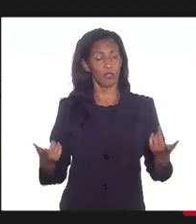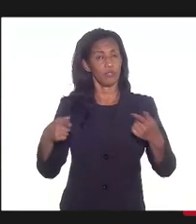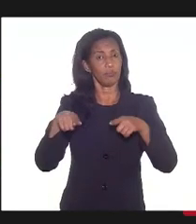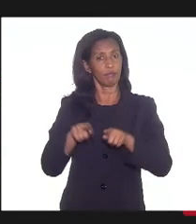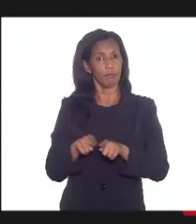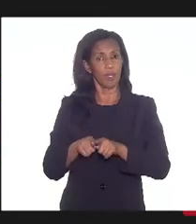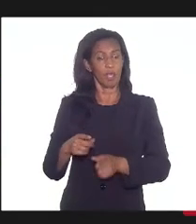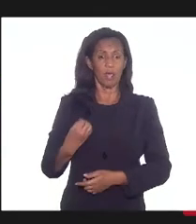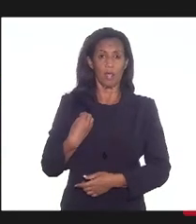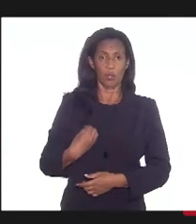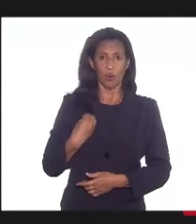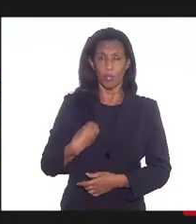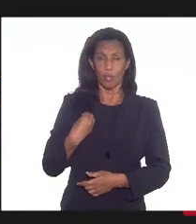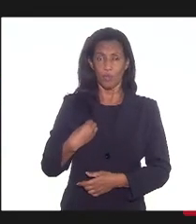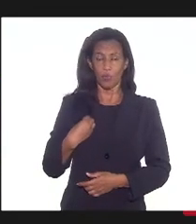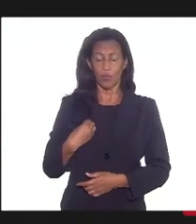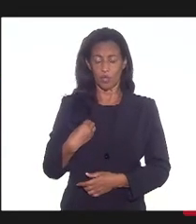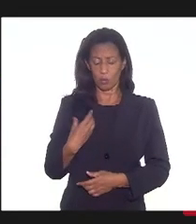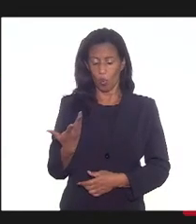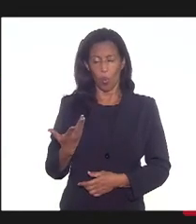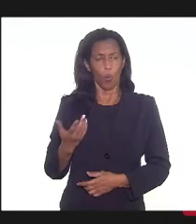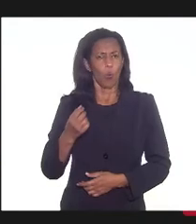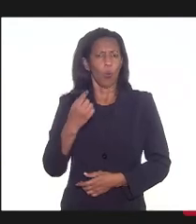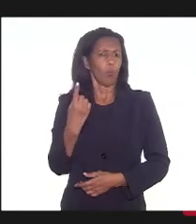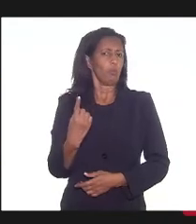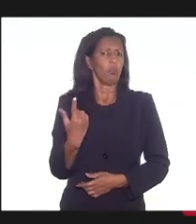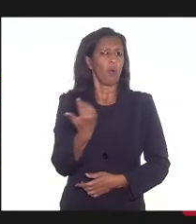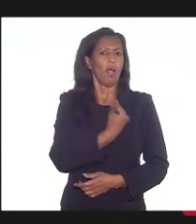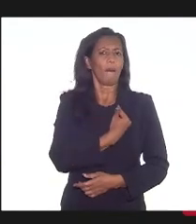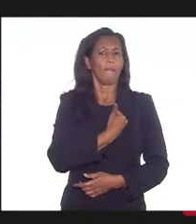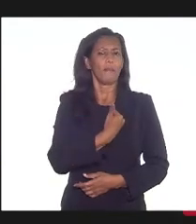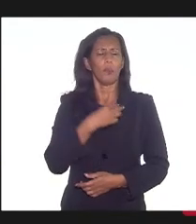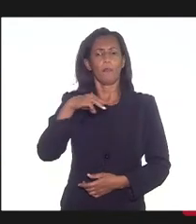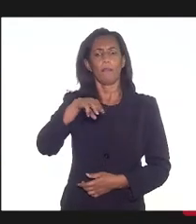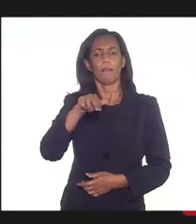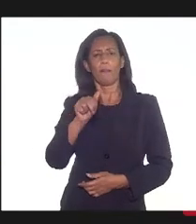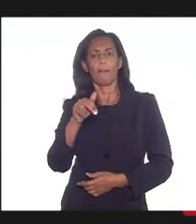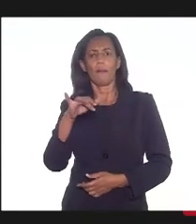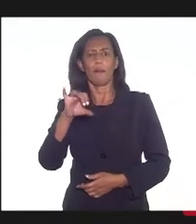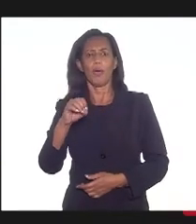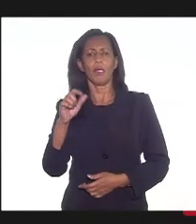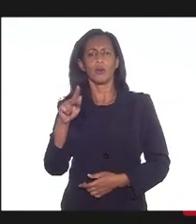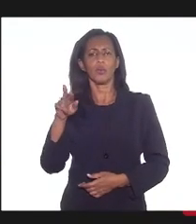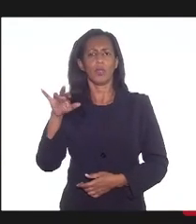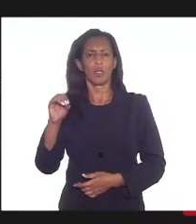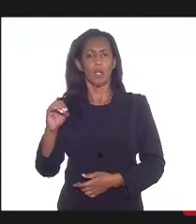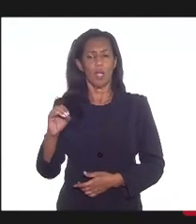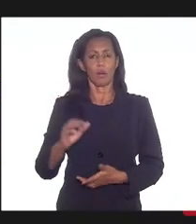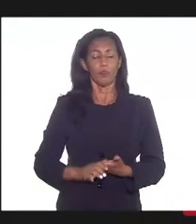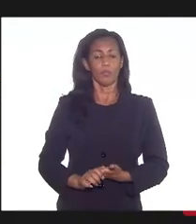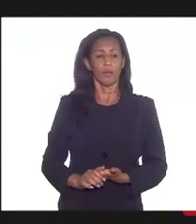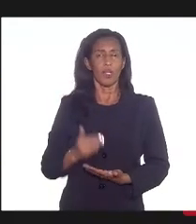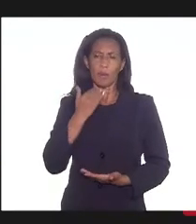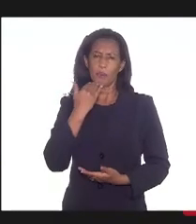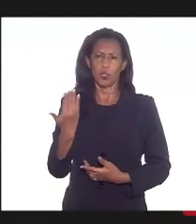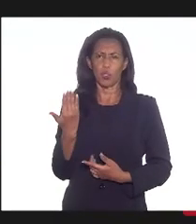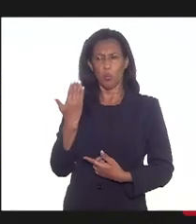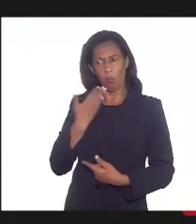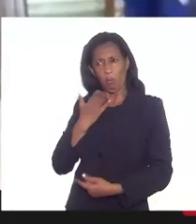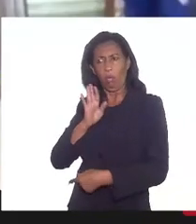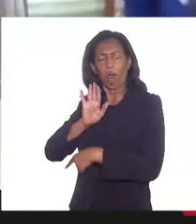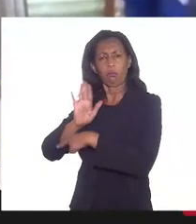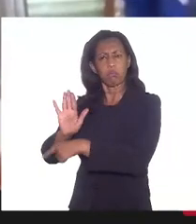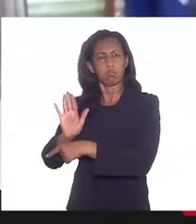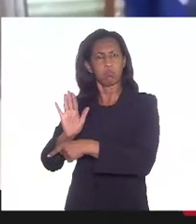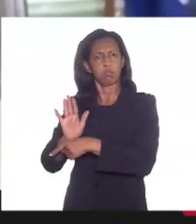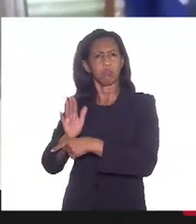efetivamente, eu vivi isso. Uma vez um amigo meu, que é o Márcio Melo, todo mundo conhece da HRT, ele me pediu para ajudar quando ia abrir o